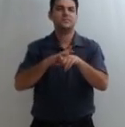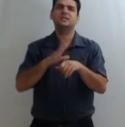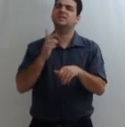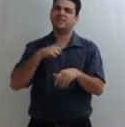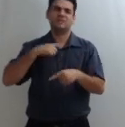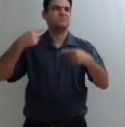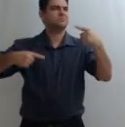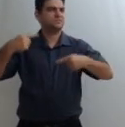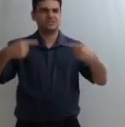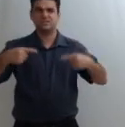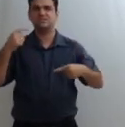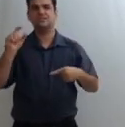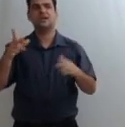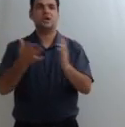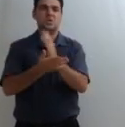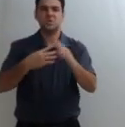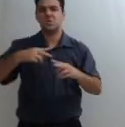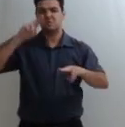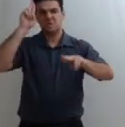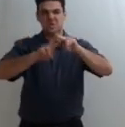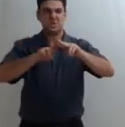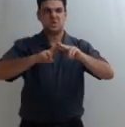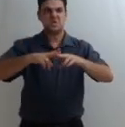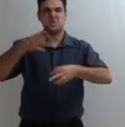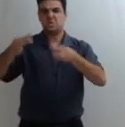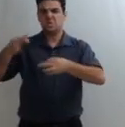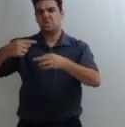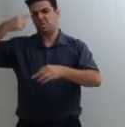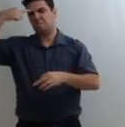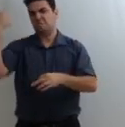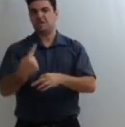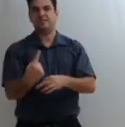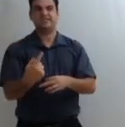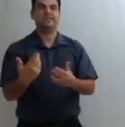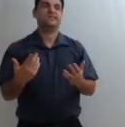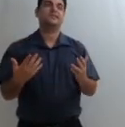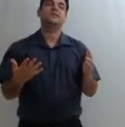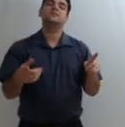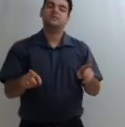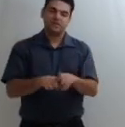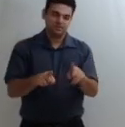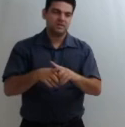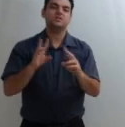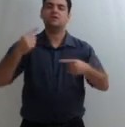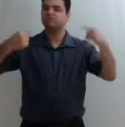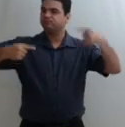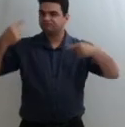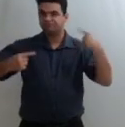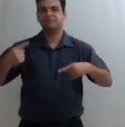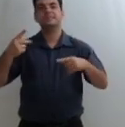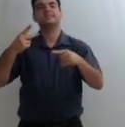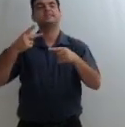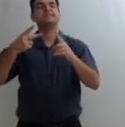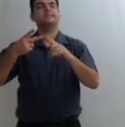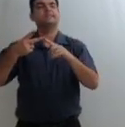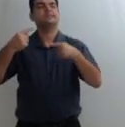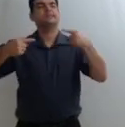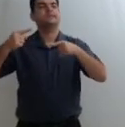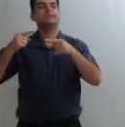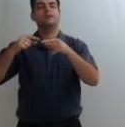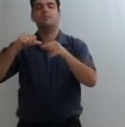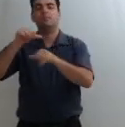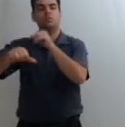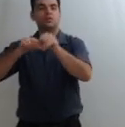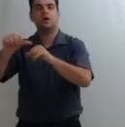a prisão de ofício, nas últimas sessões aí uma discussão sobre a questão da progressão de regime, né, do hediondo